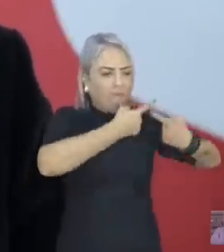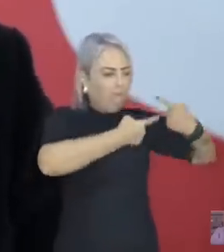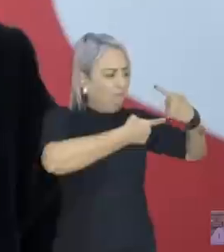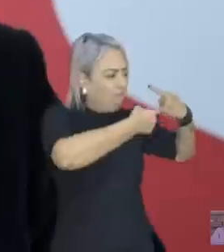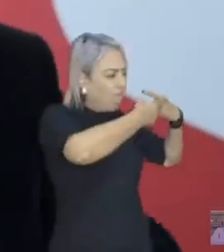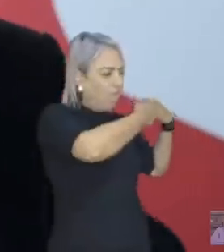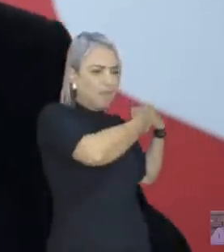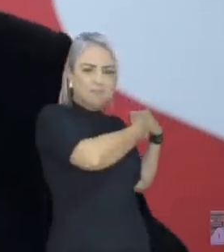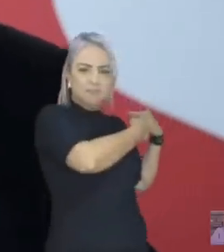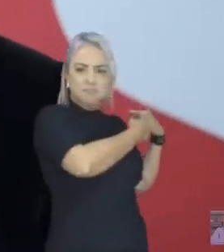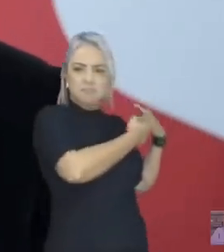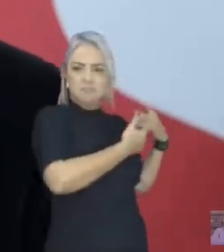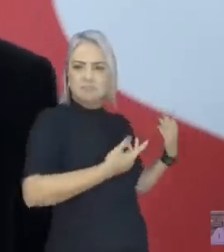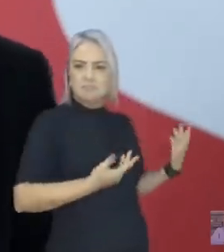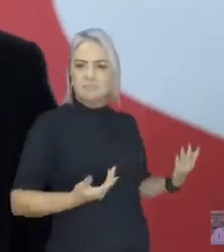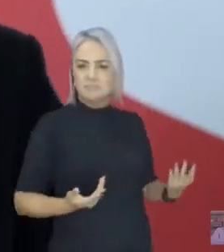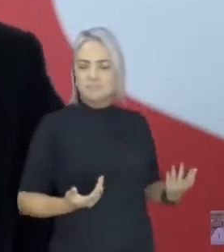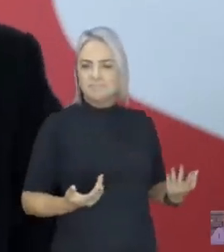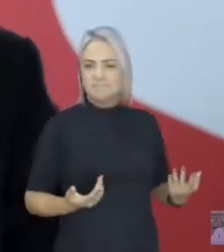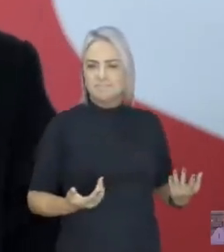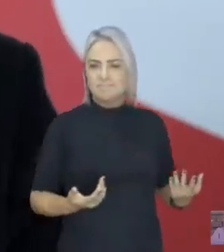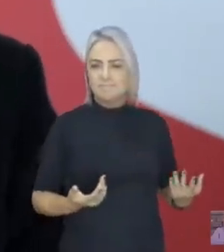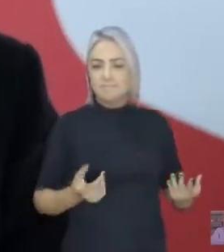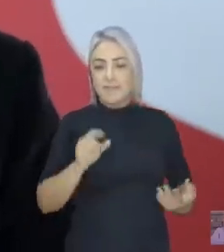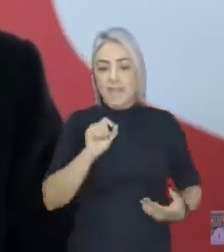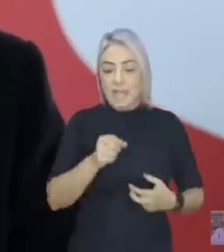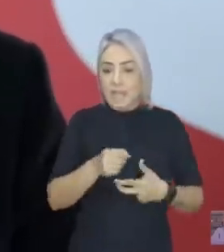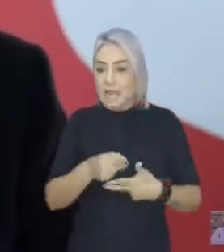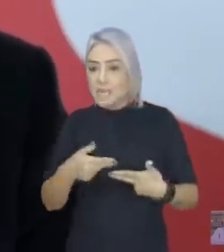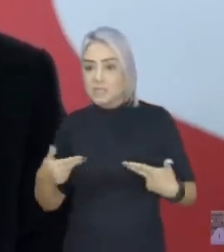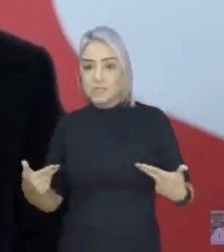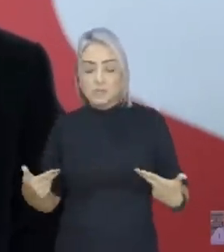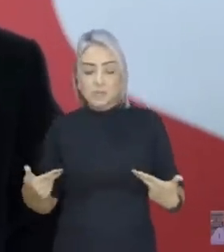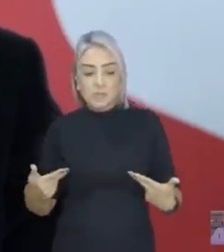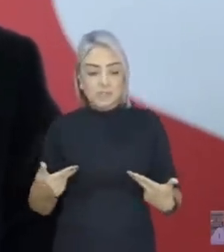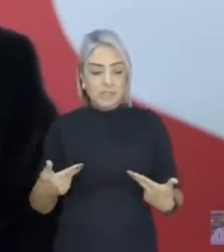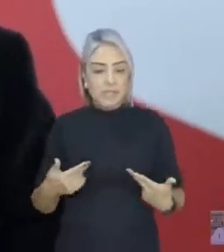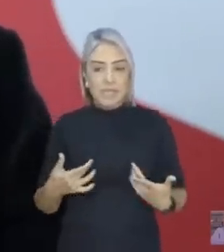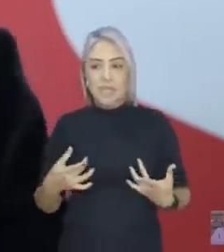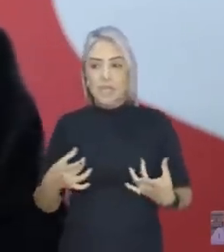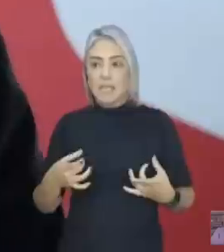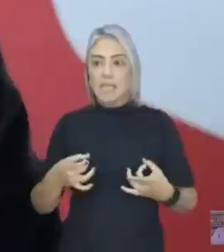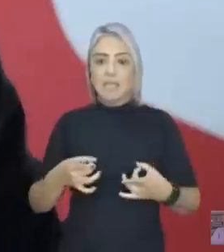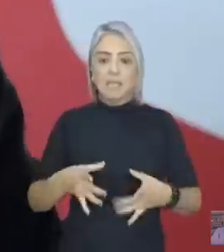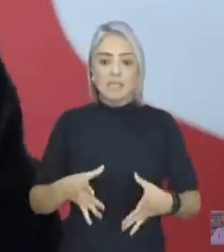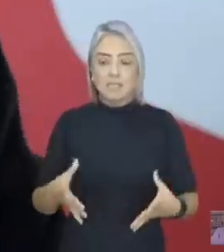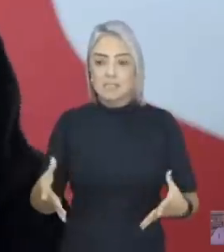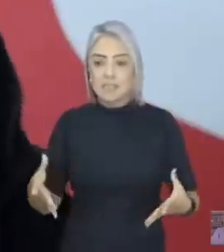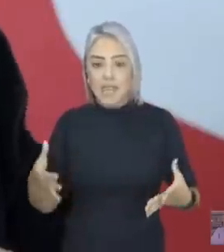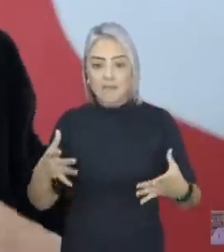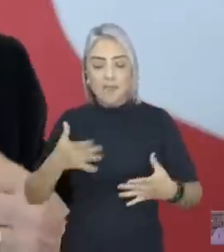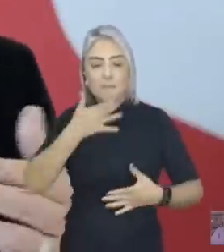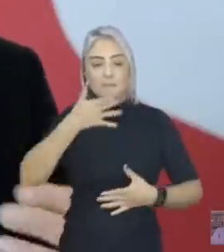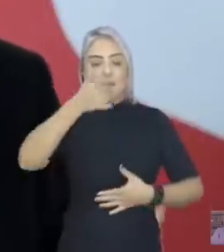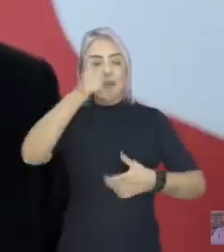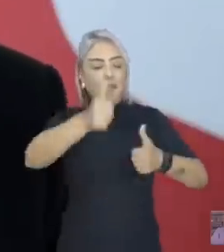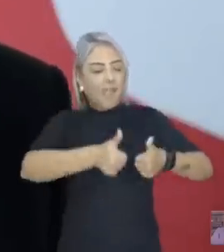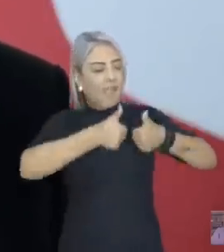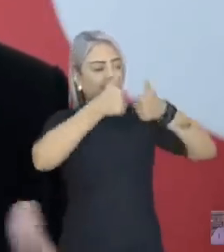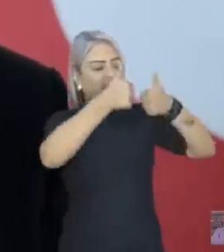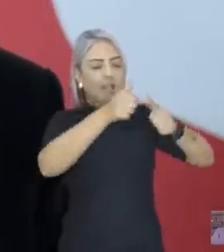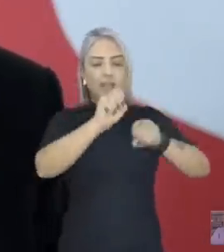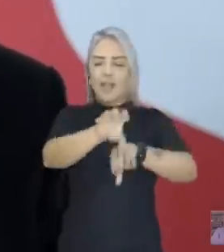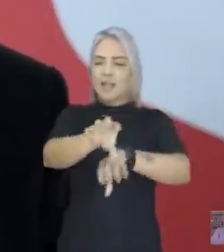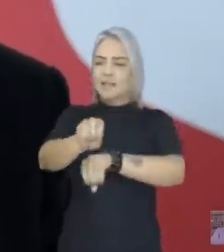Ou seja, aquelas coisas que deixavam a gente contente, ou seja, a melhoria na qualidade da educação, a melhoria